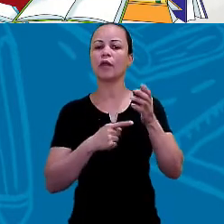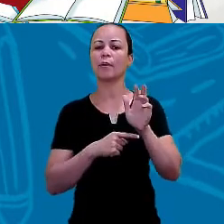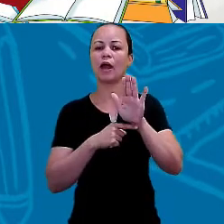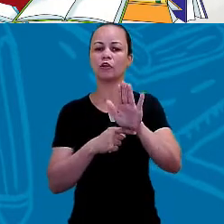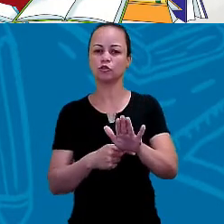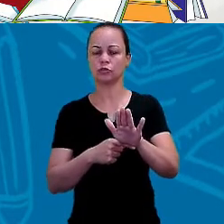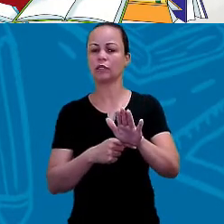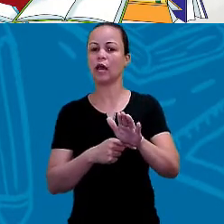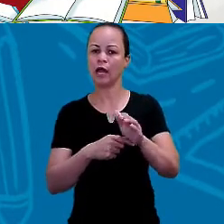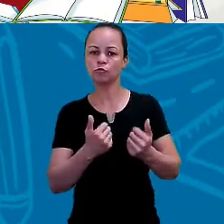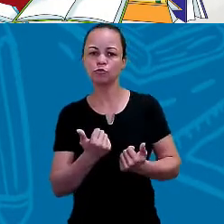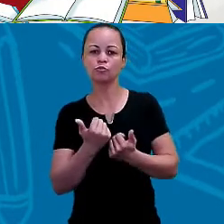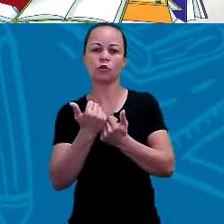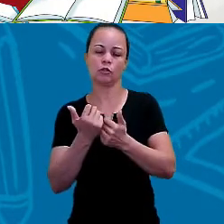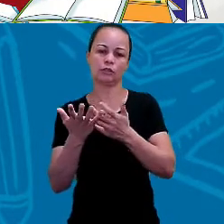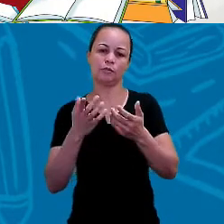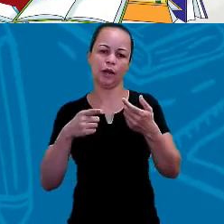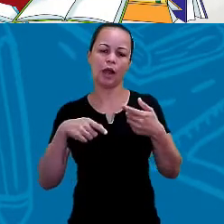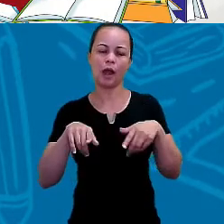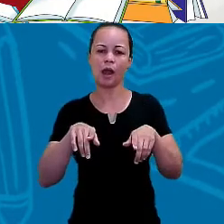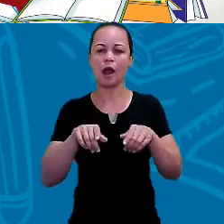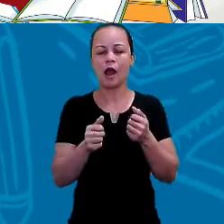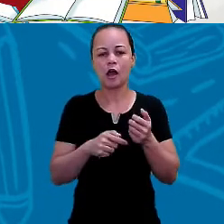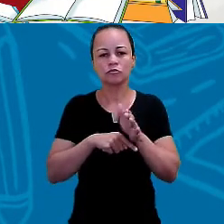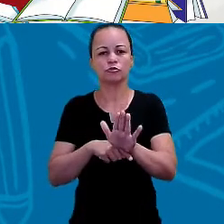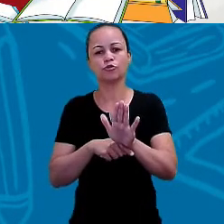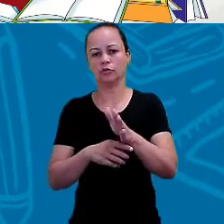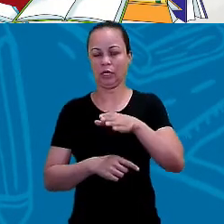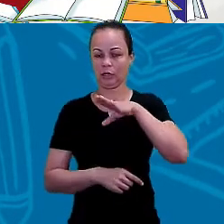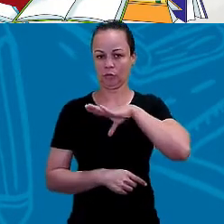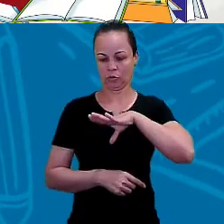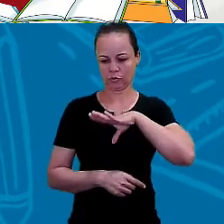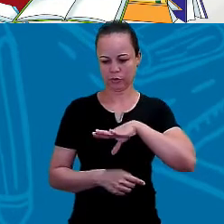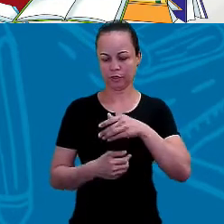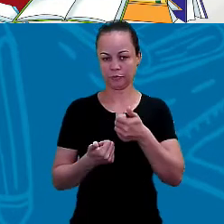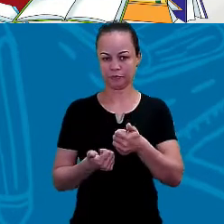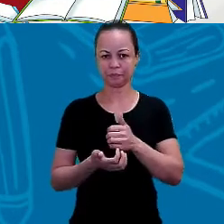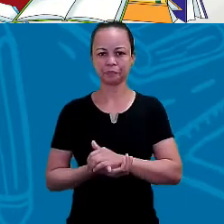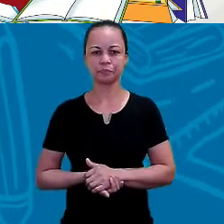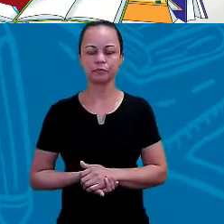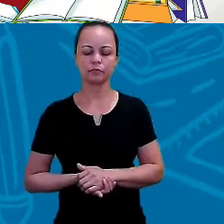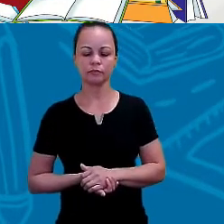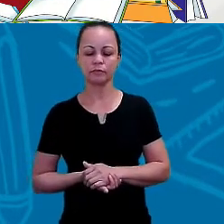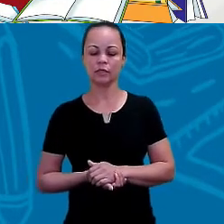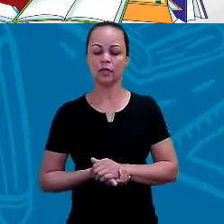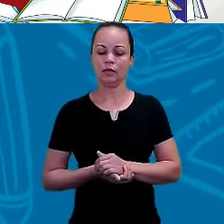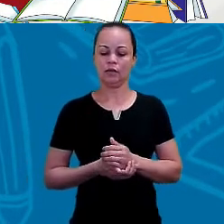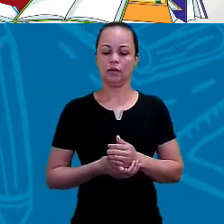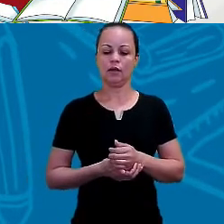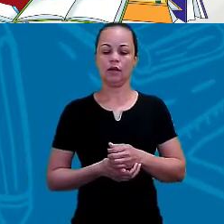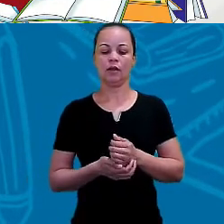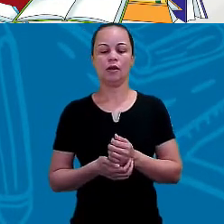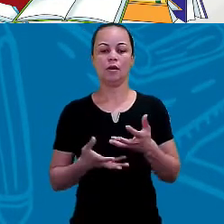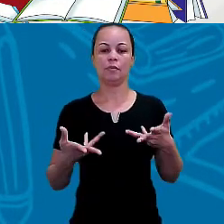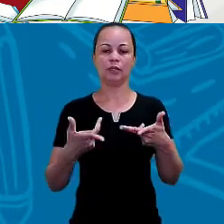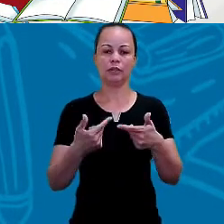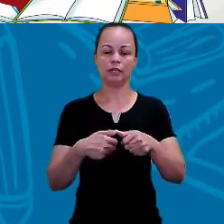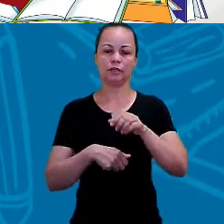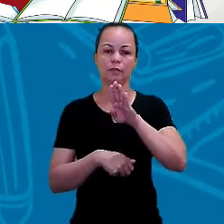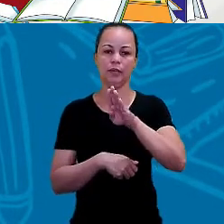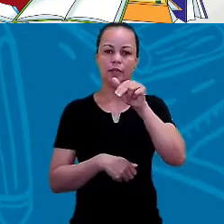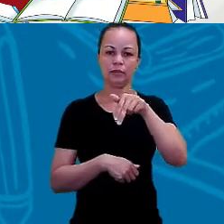suporte da língua portuguesa. Então, vocês vão conhecer, tá bom? A habilidade da Base Nacional Comum Curricular é a